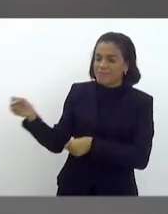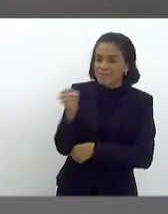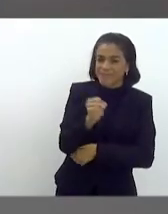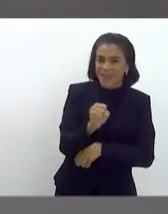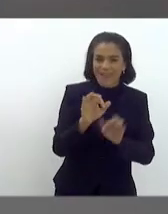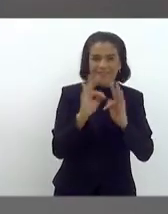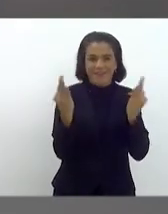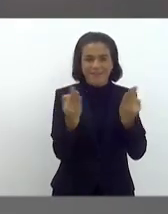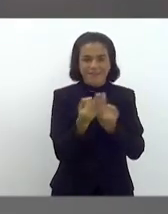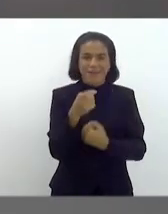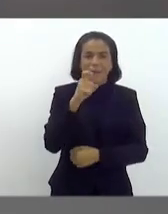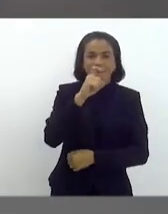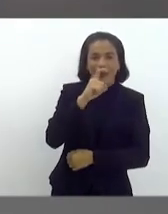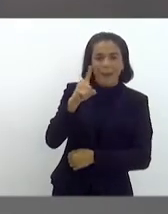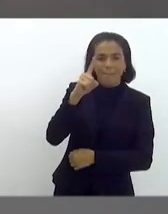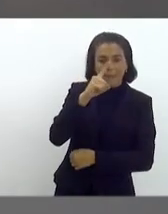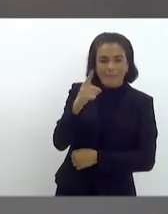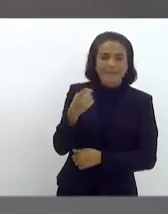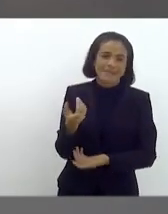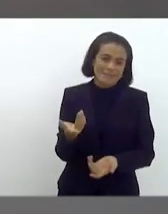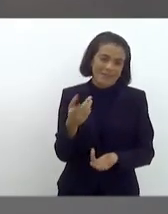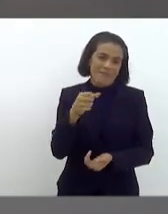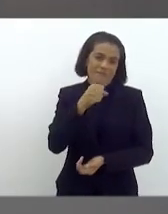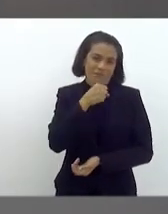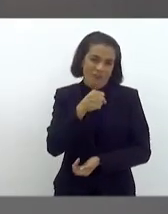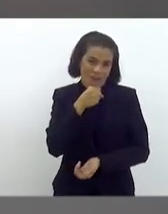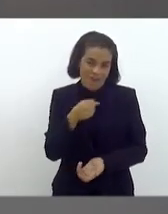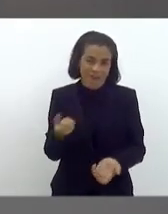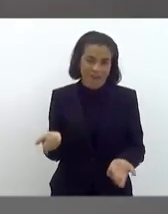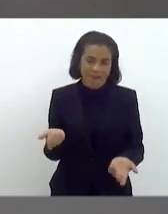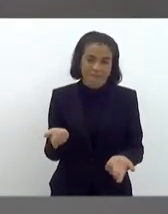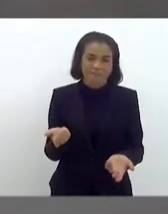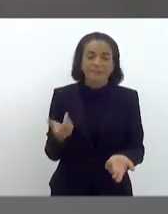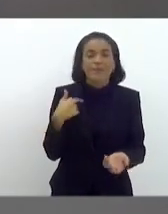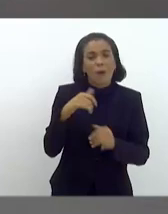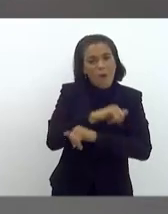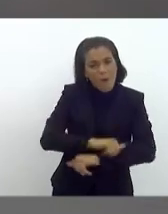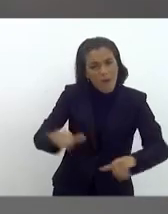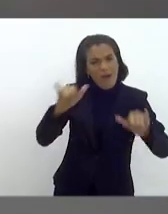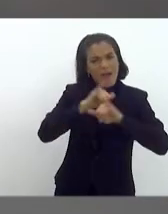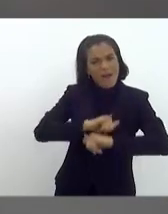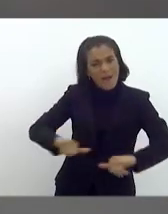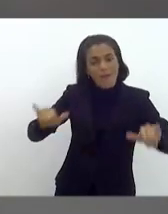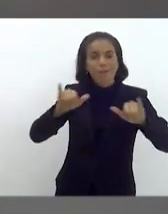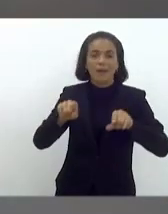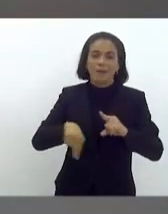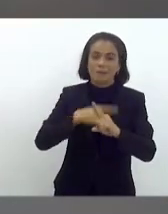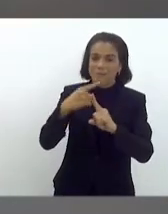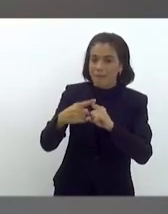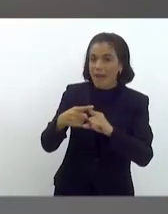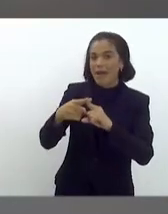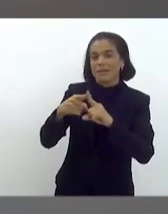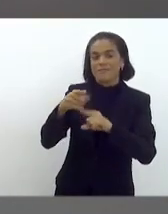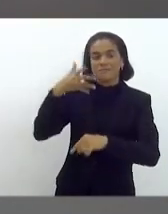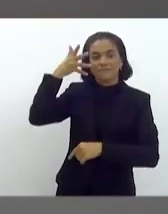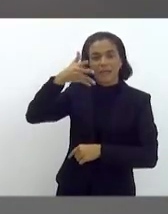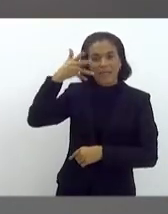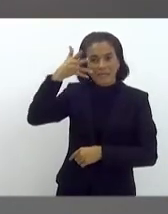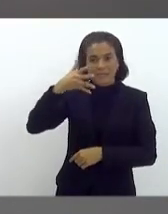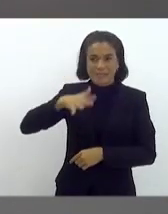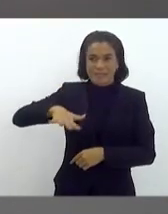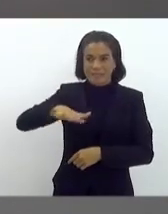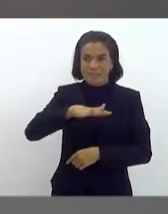né a gente traz Pai a gente traz a mãe os avós Então acho que campanhas e também a realização de palestras